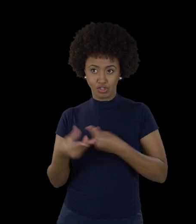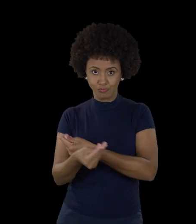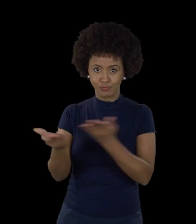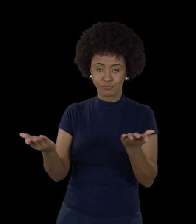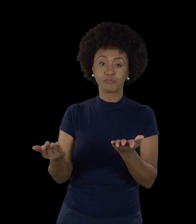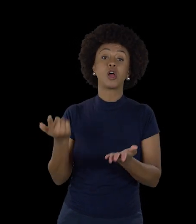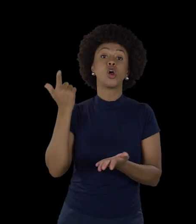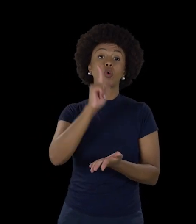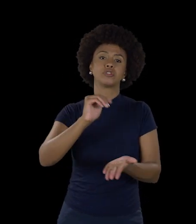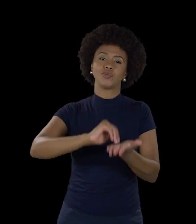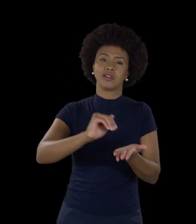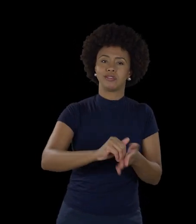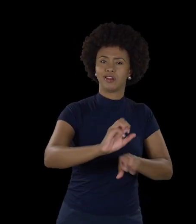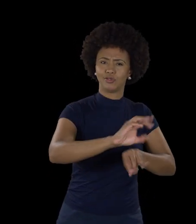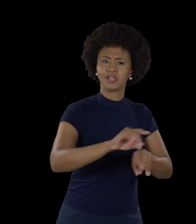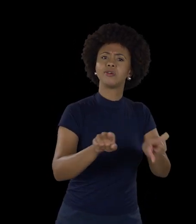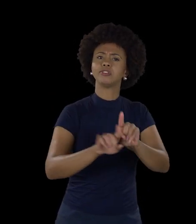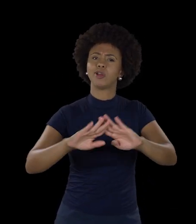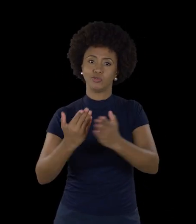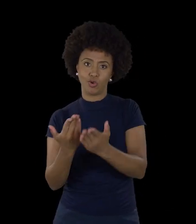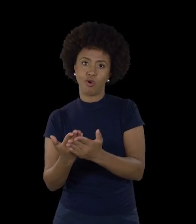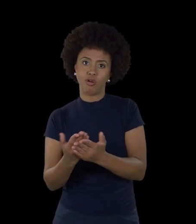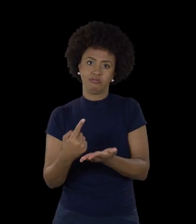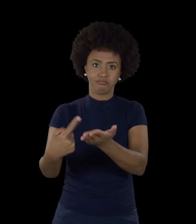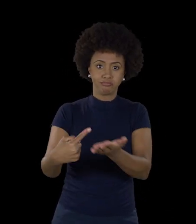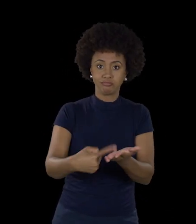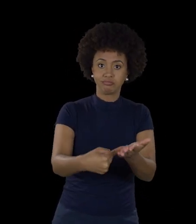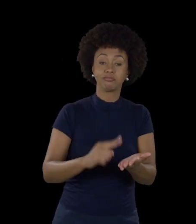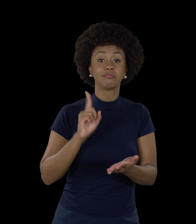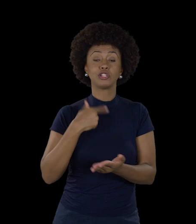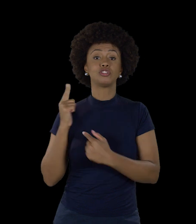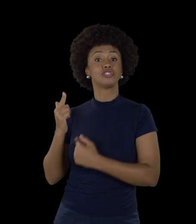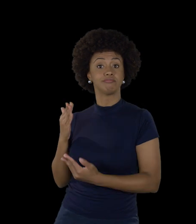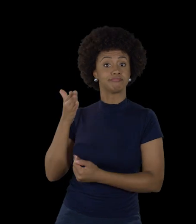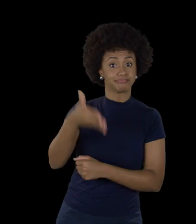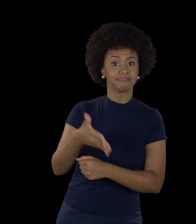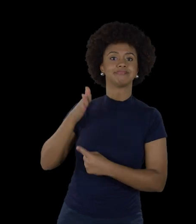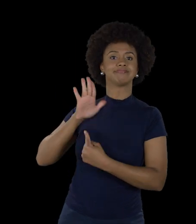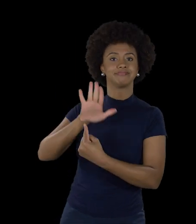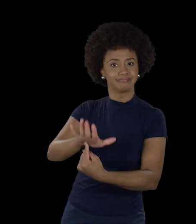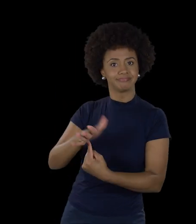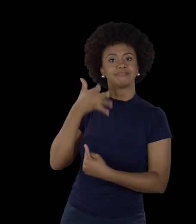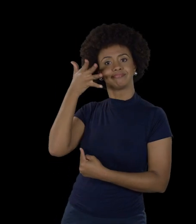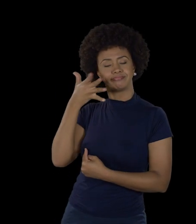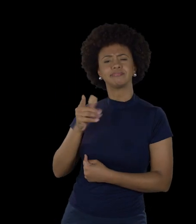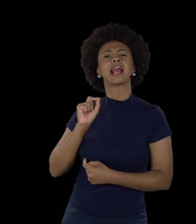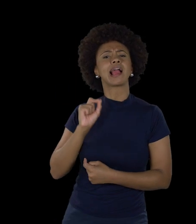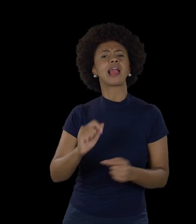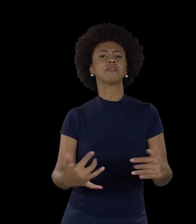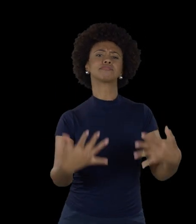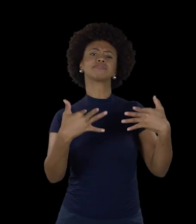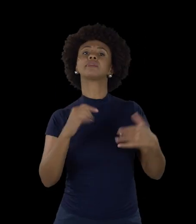de educação e até com as escolas diretamente a realização de apresentações para os professores, para os estudantes, Para